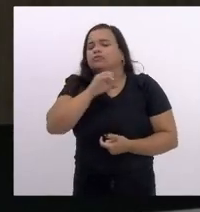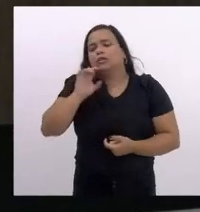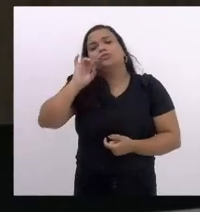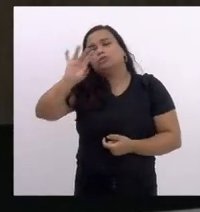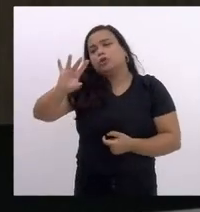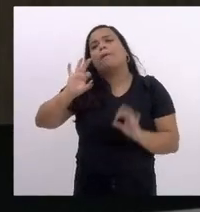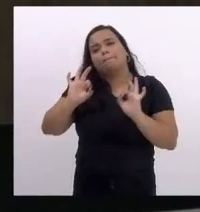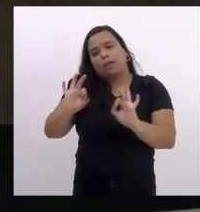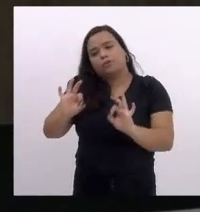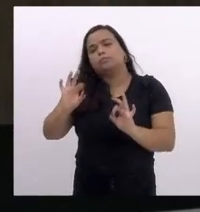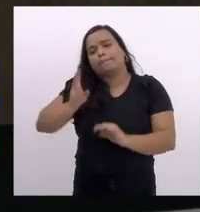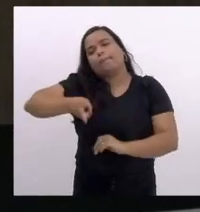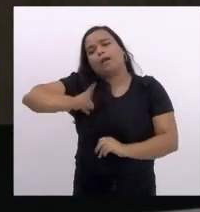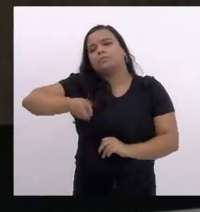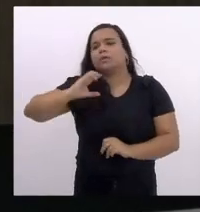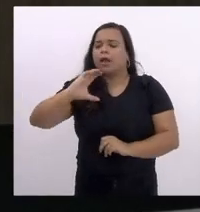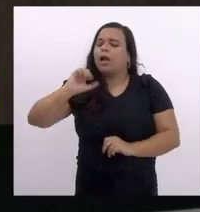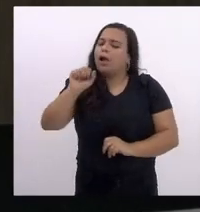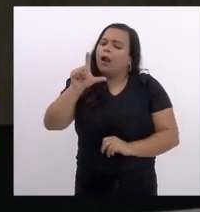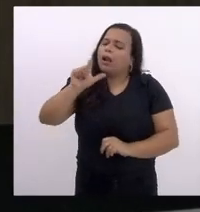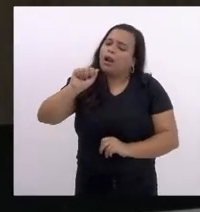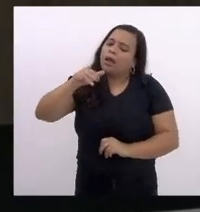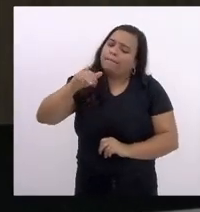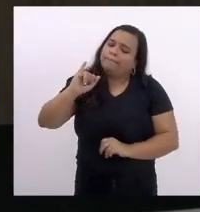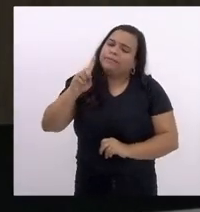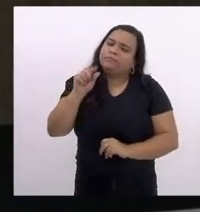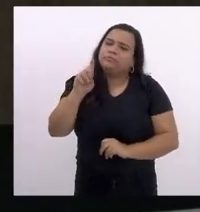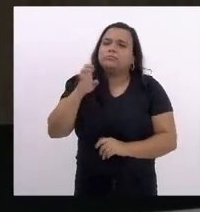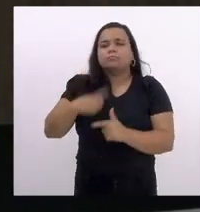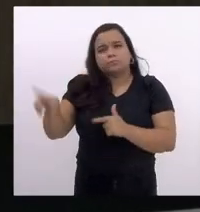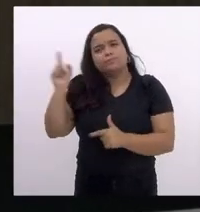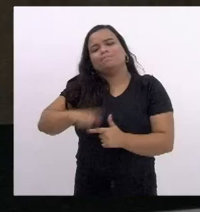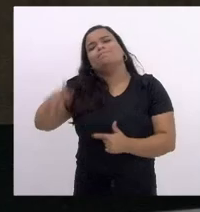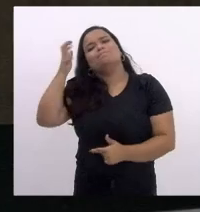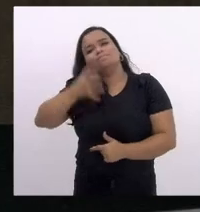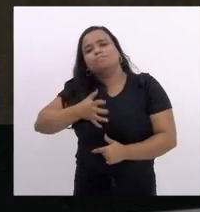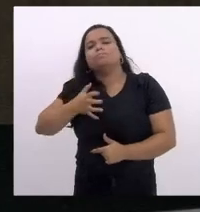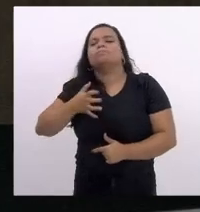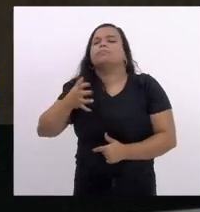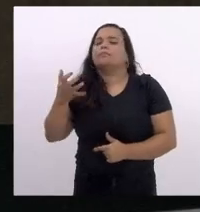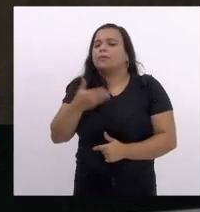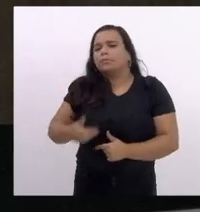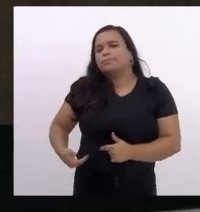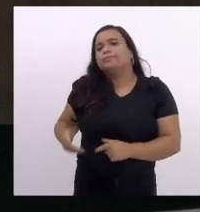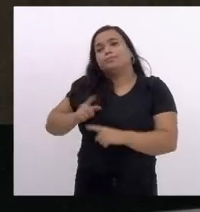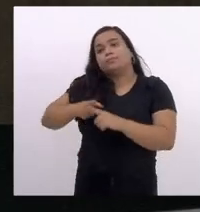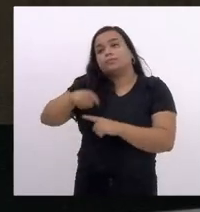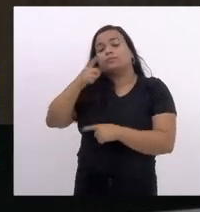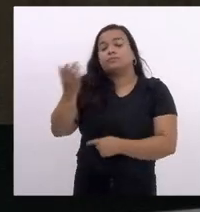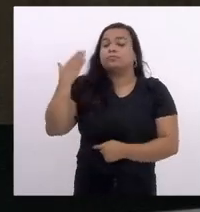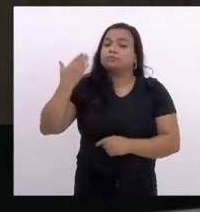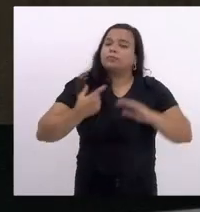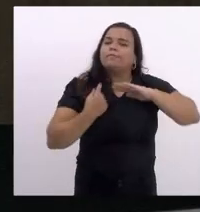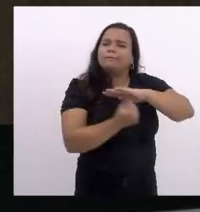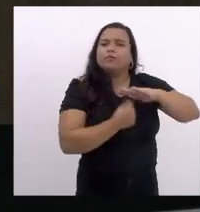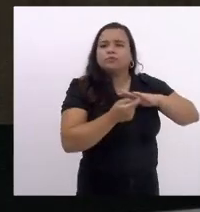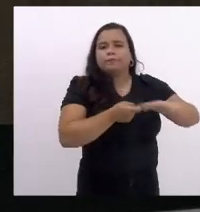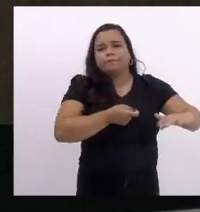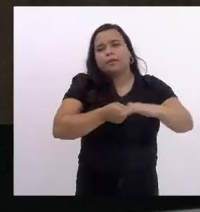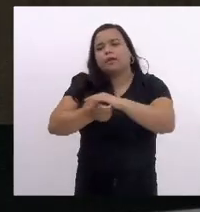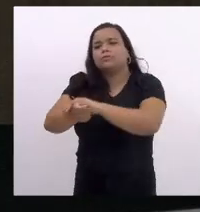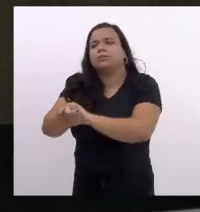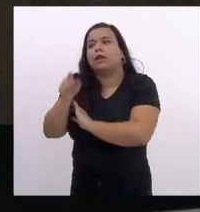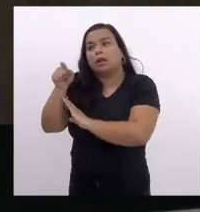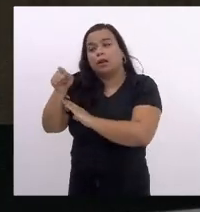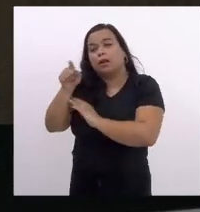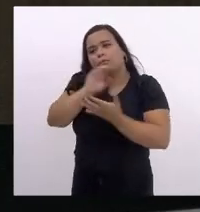o anterior, específico para Petrópolis, que foi do fundo de financiamento, veio